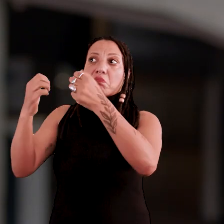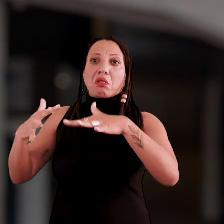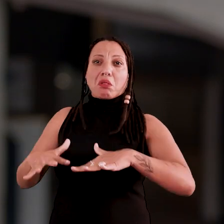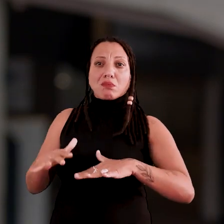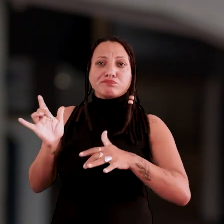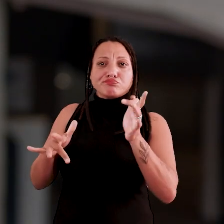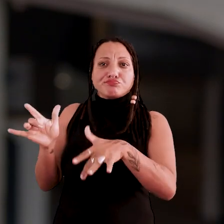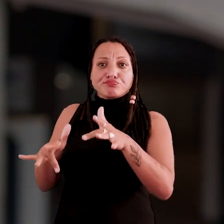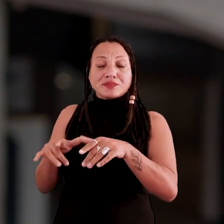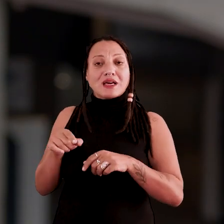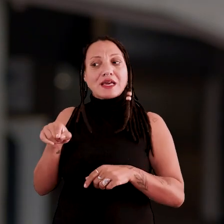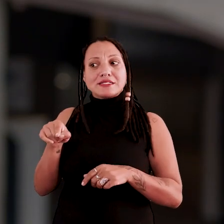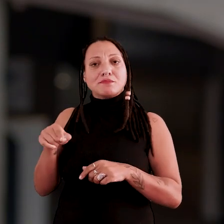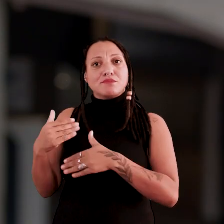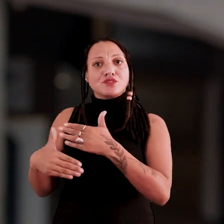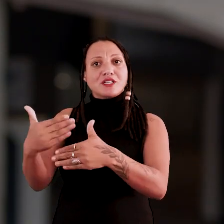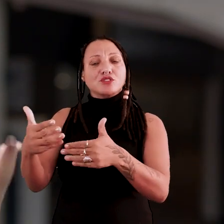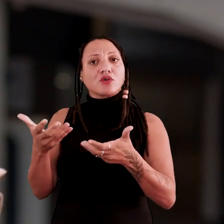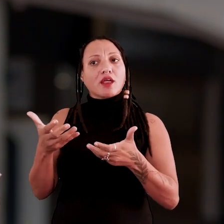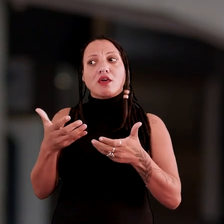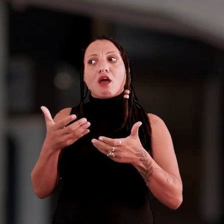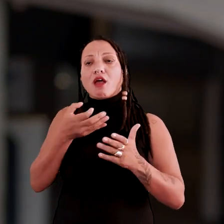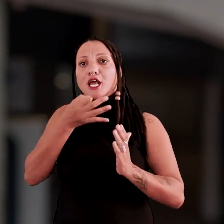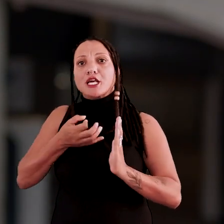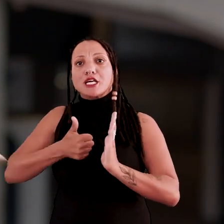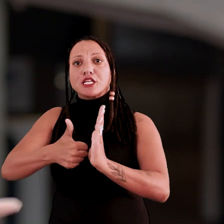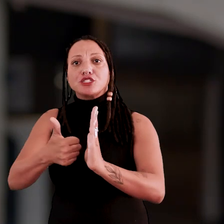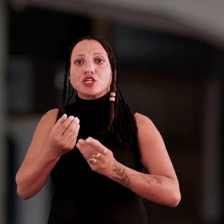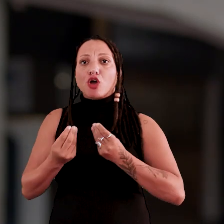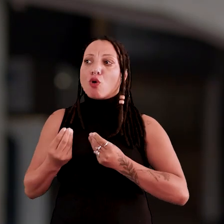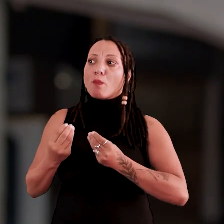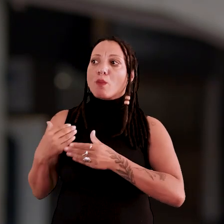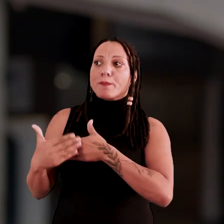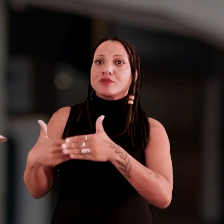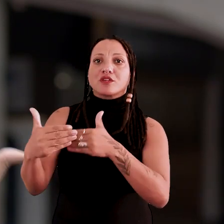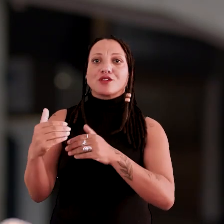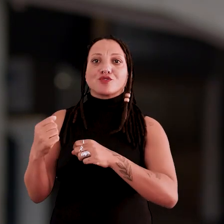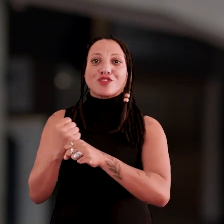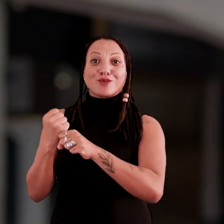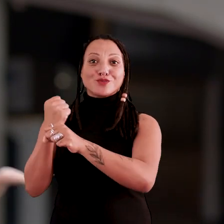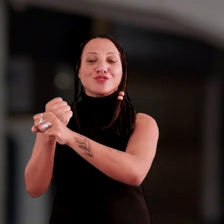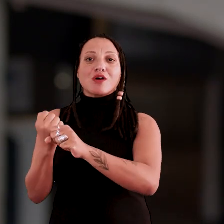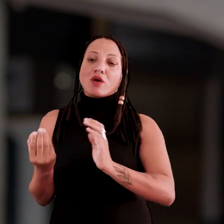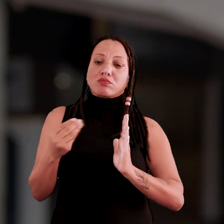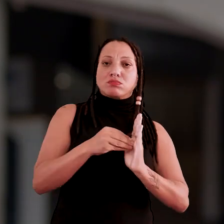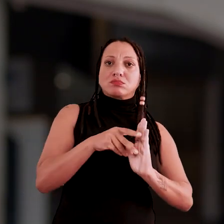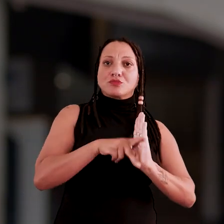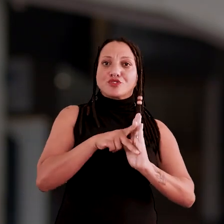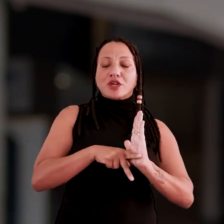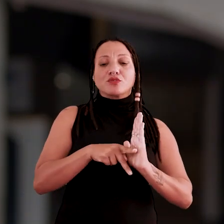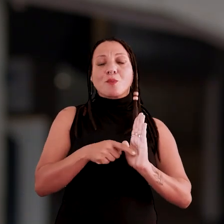projeto, no início, foi questionar um pouco a dimensão dessa extração de materiais, da demolição de prédios que estão construídos para